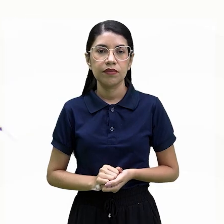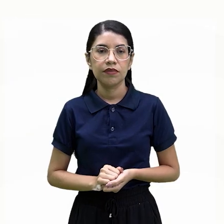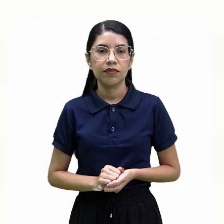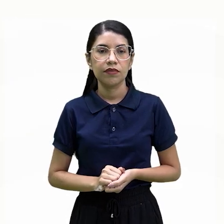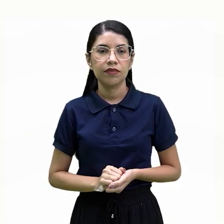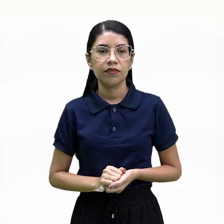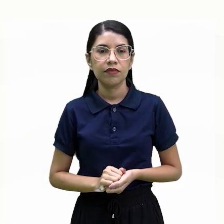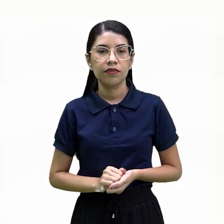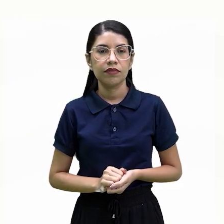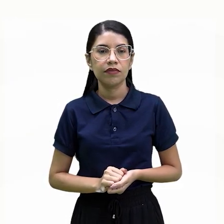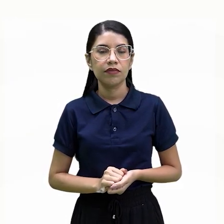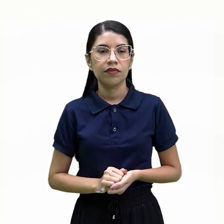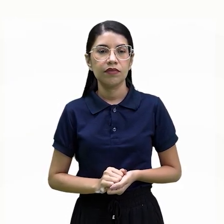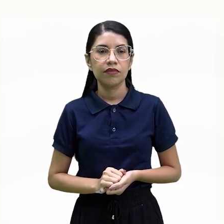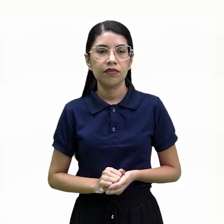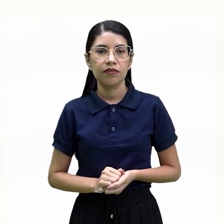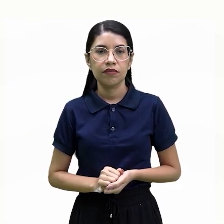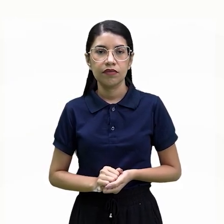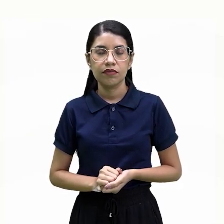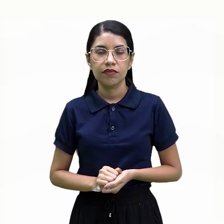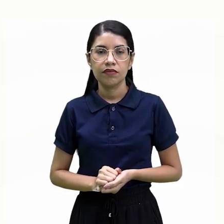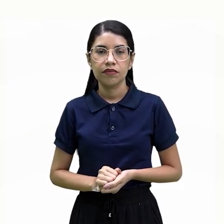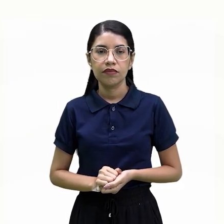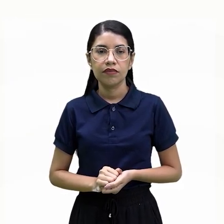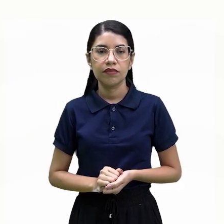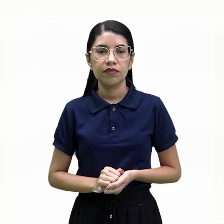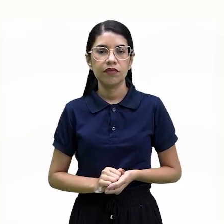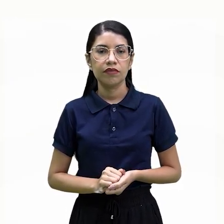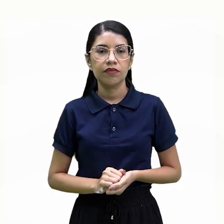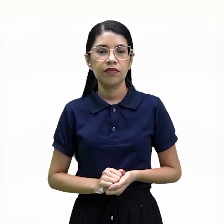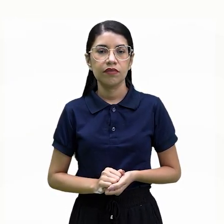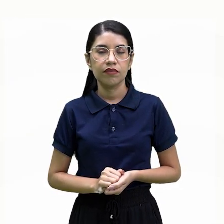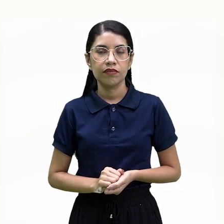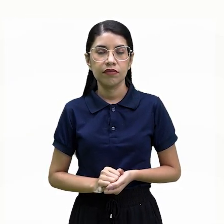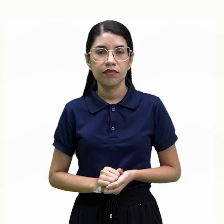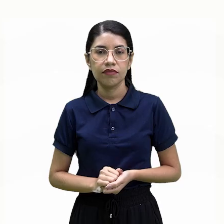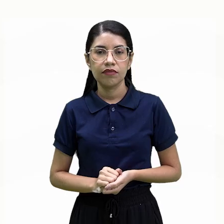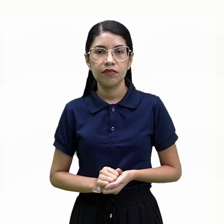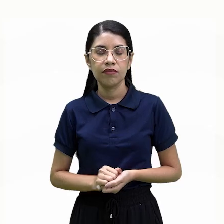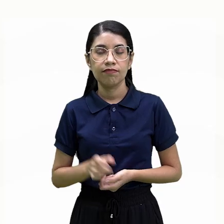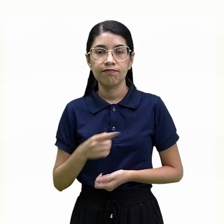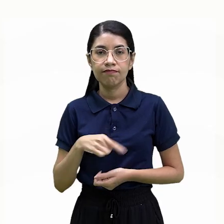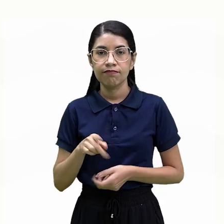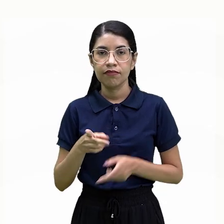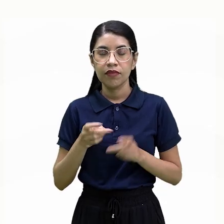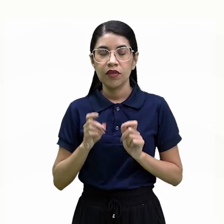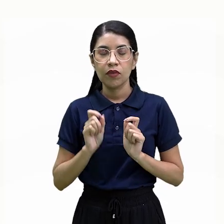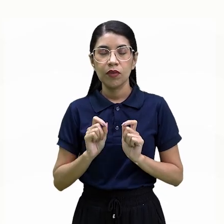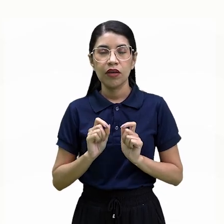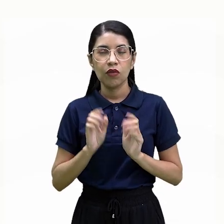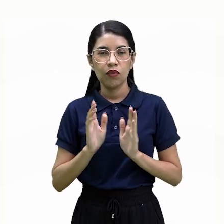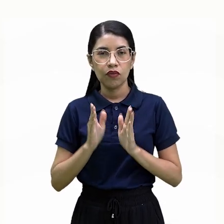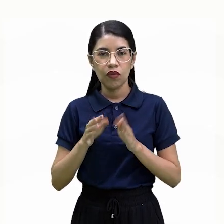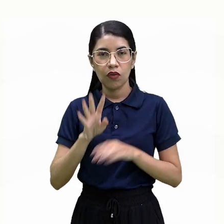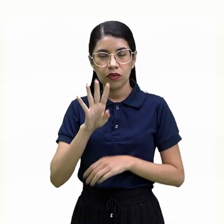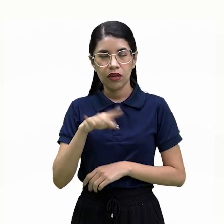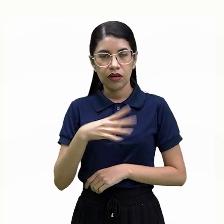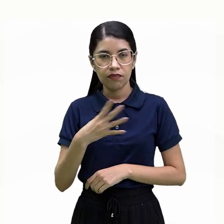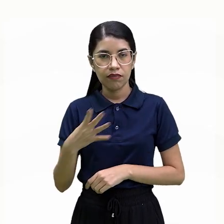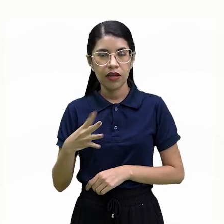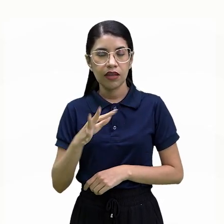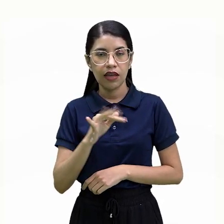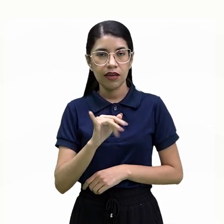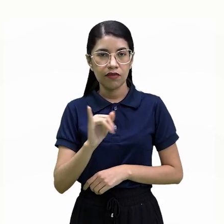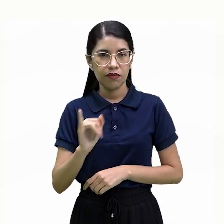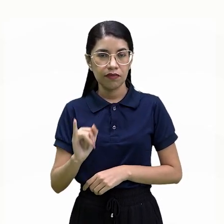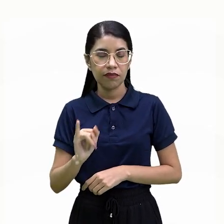aqui no cantinho, tá bom? Então, observe somente a frequência absoluta,